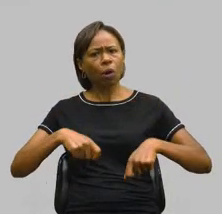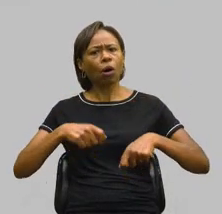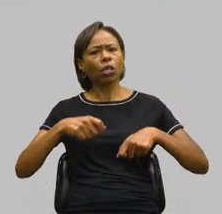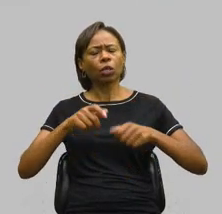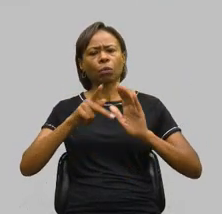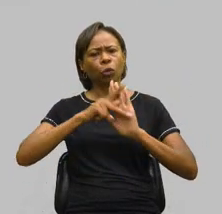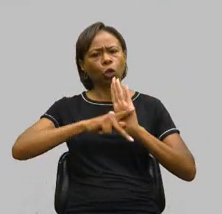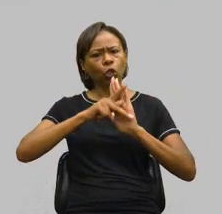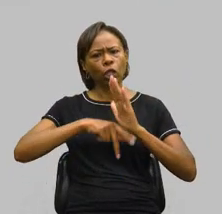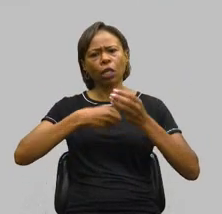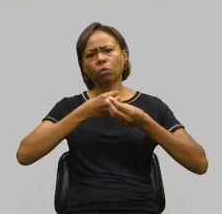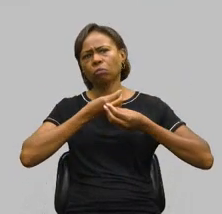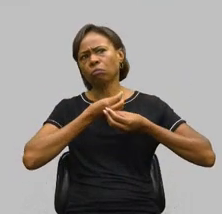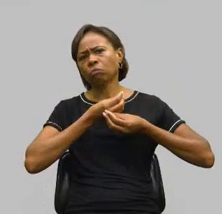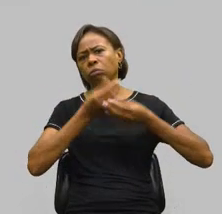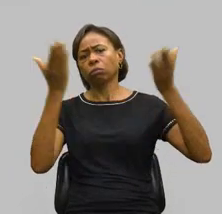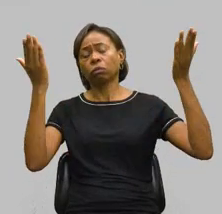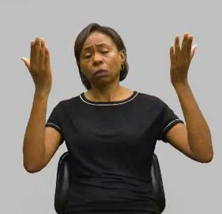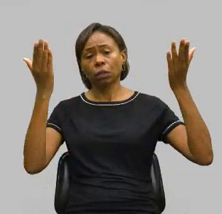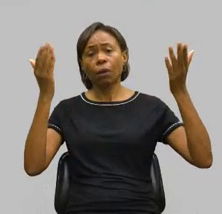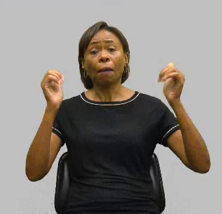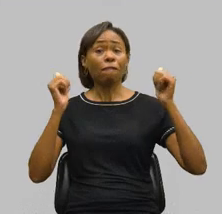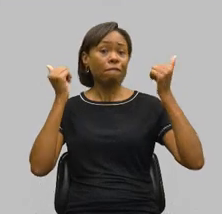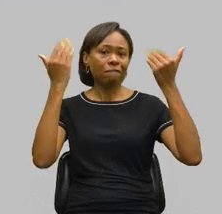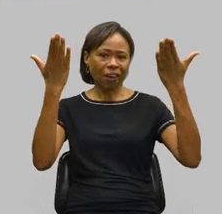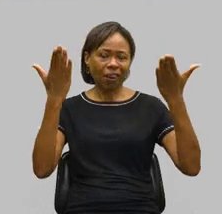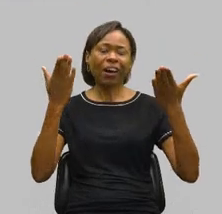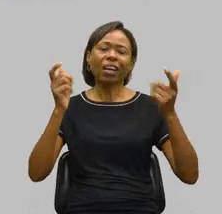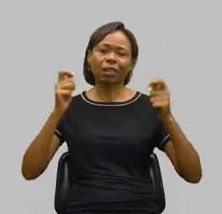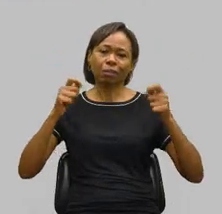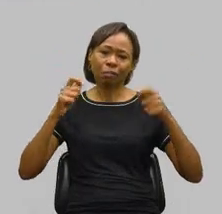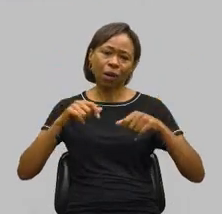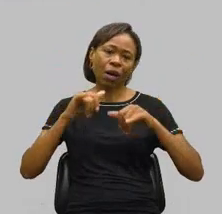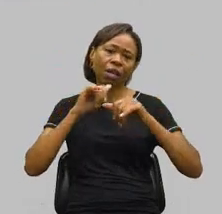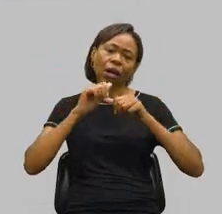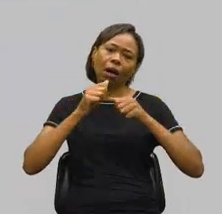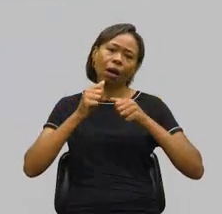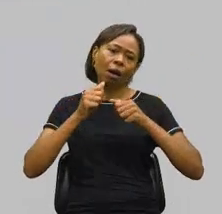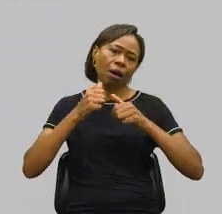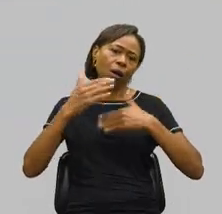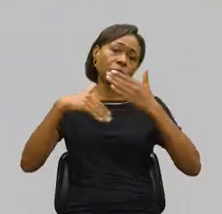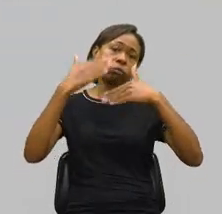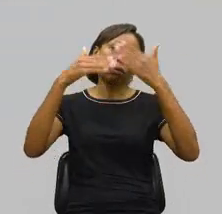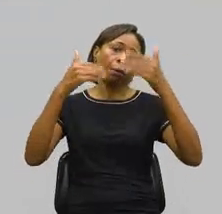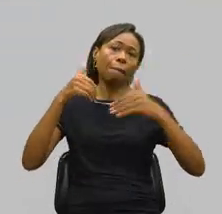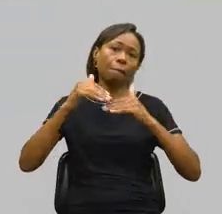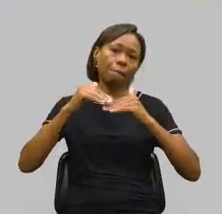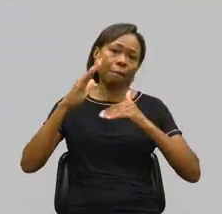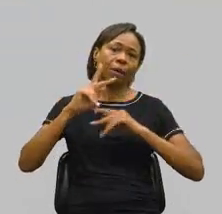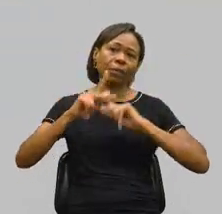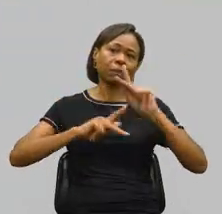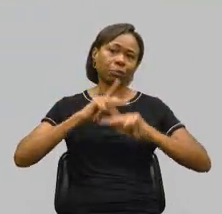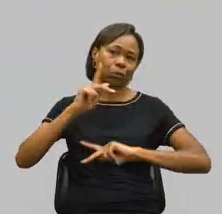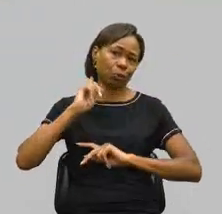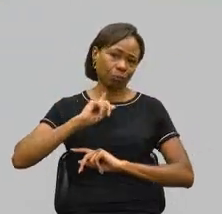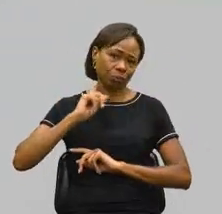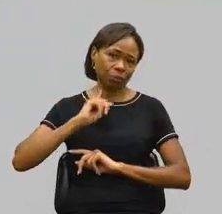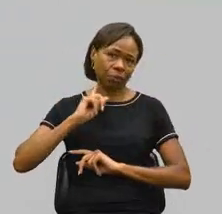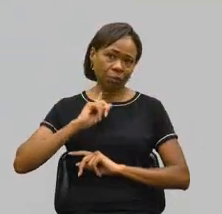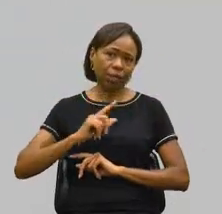para que a gente possa ampliar ainda mais o alcance ao público mineiro nós falamos de Alcance por isso que eu tenho falado tanto na